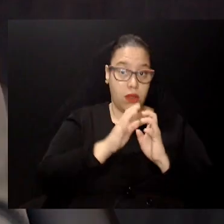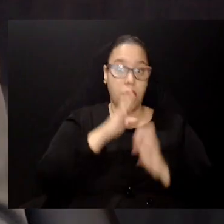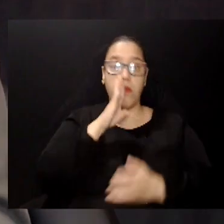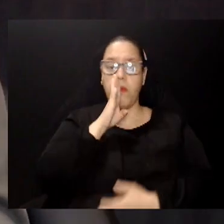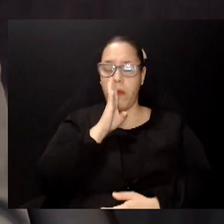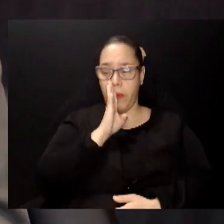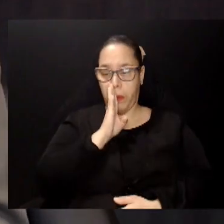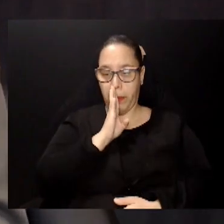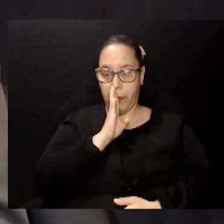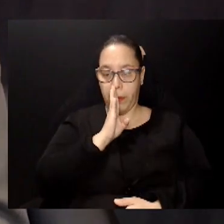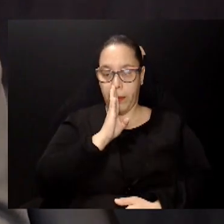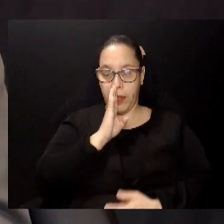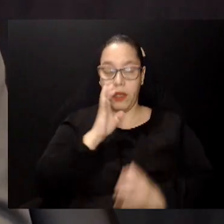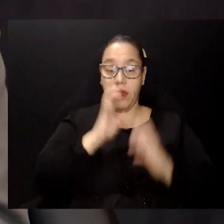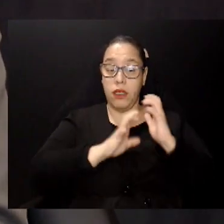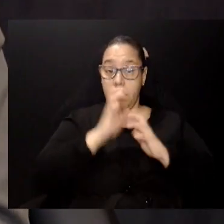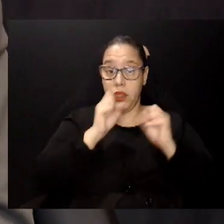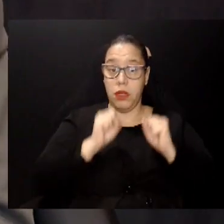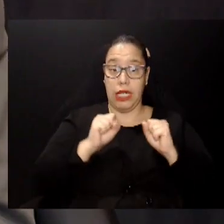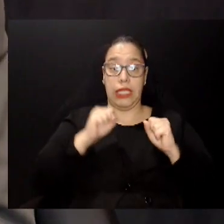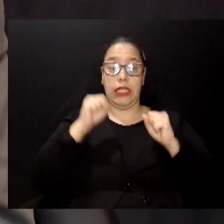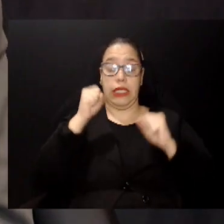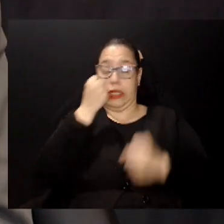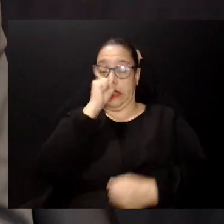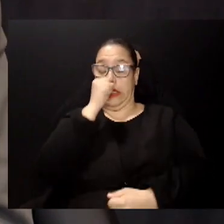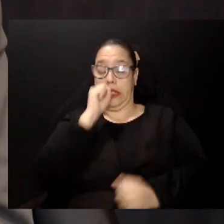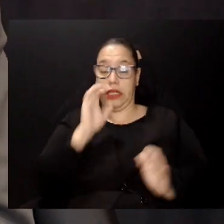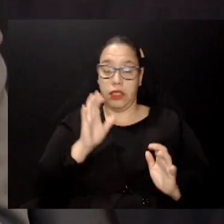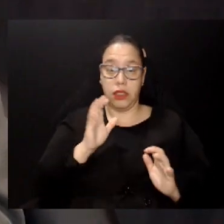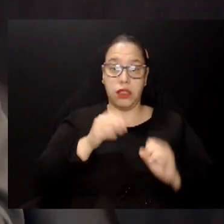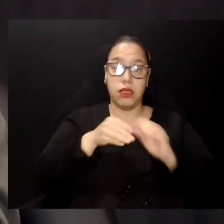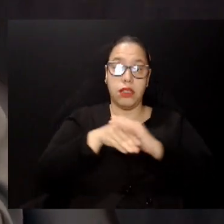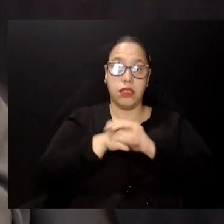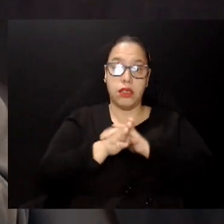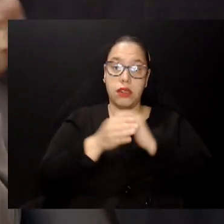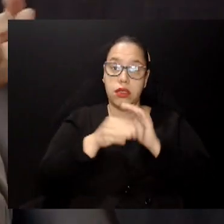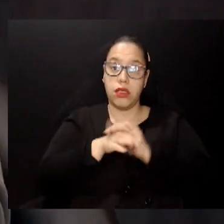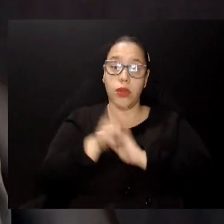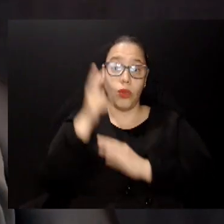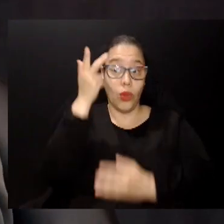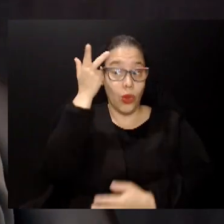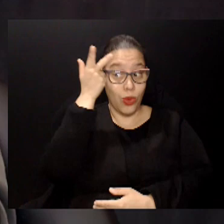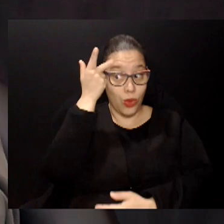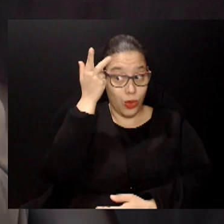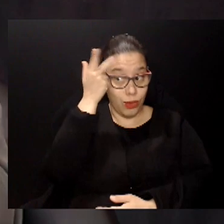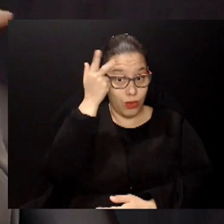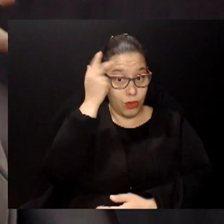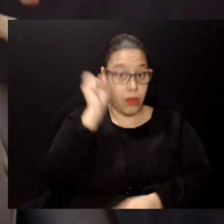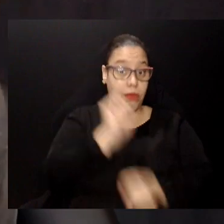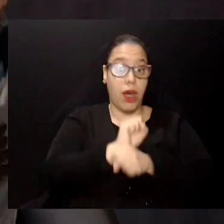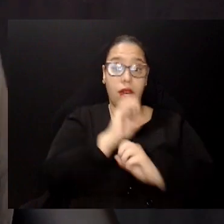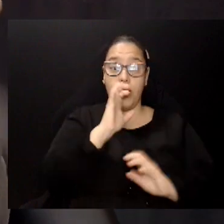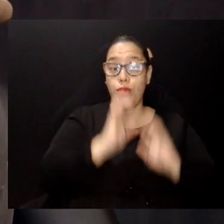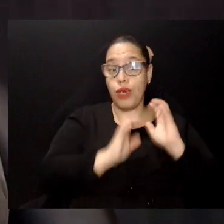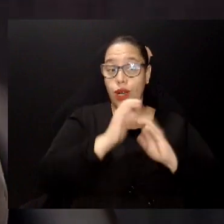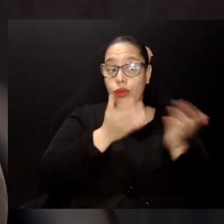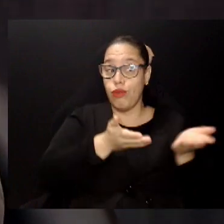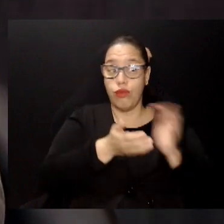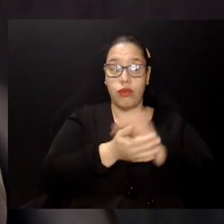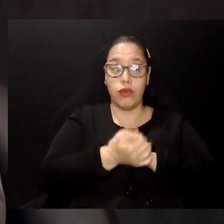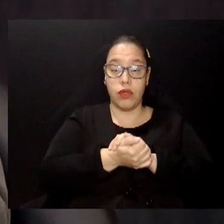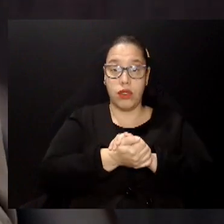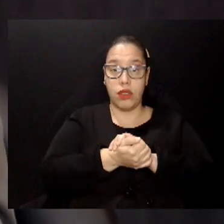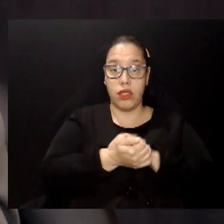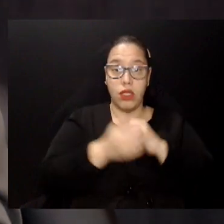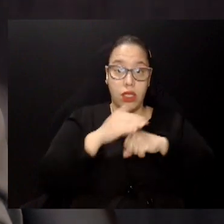ele, porque ele pode ficar agressivo, etc. Ele acostuma aquilo como o seu normal. Então assim, e ele para de brigar com você, então e ele chega um dia te dar carinho, etc. Você